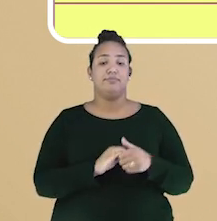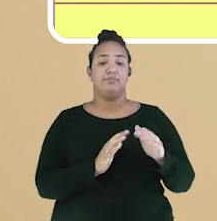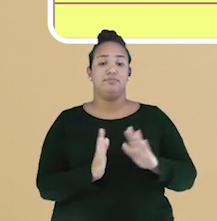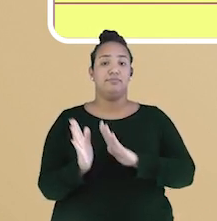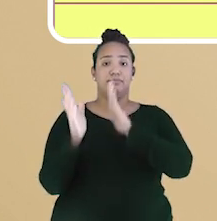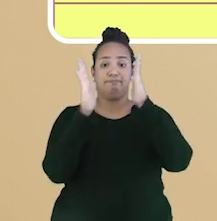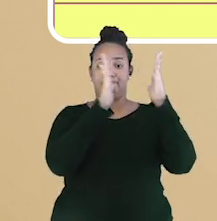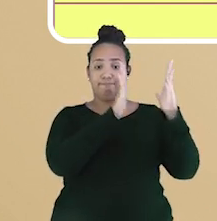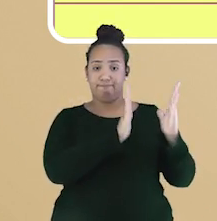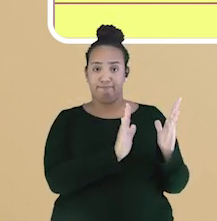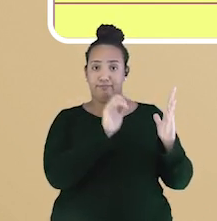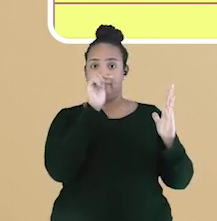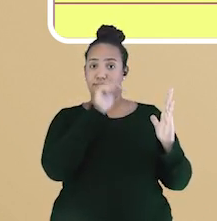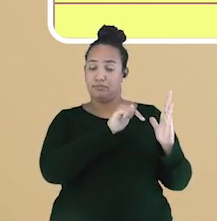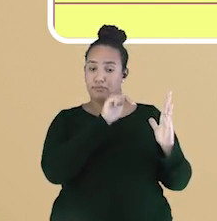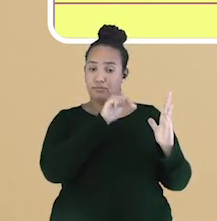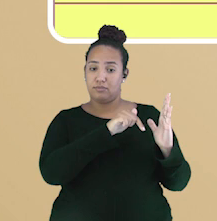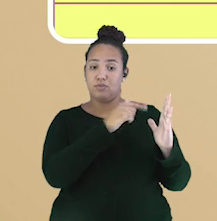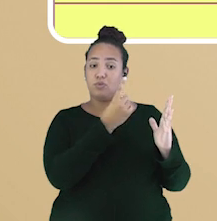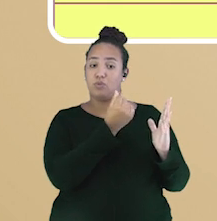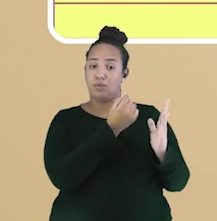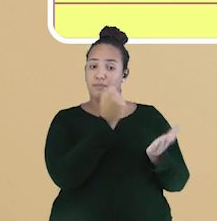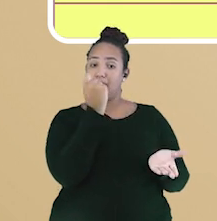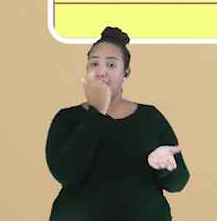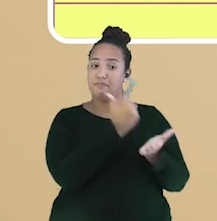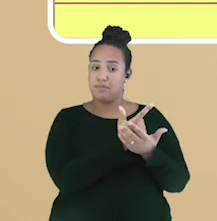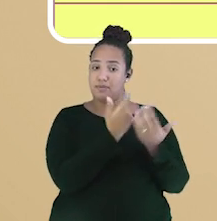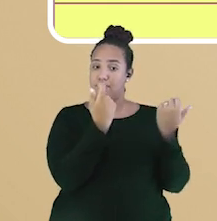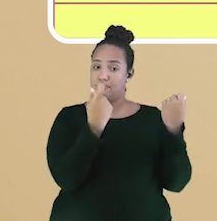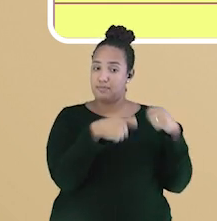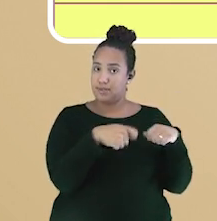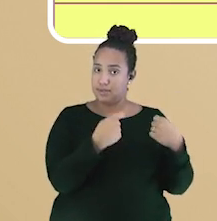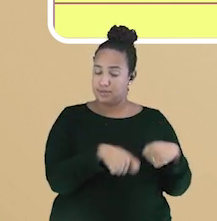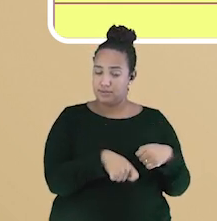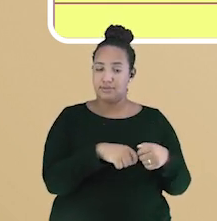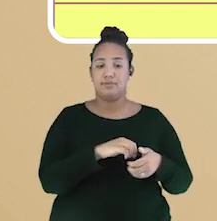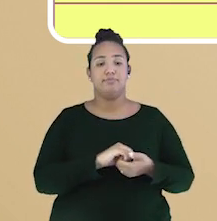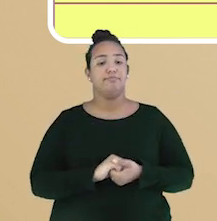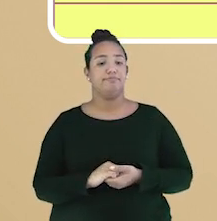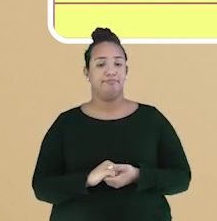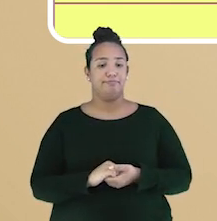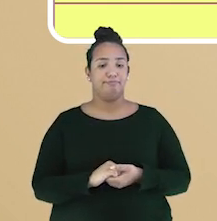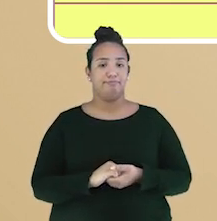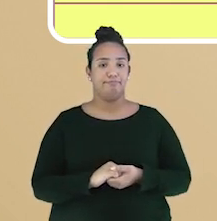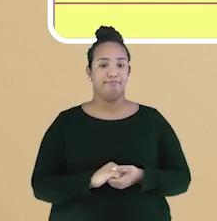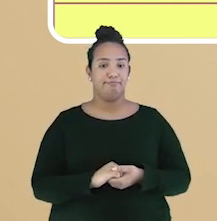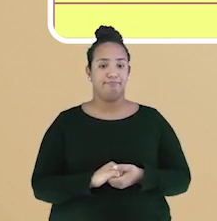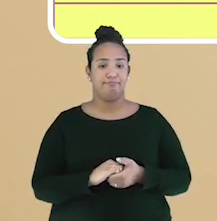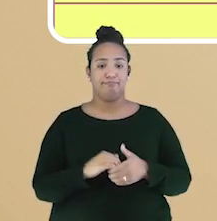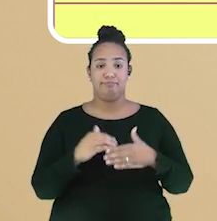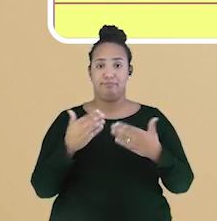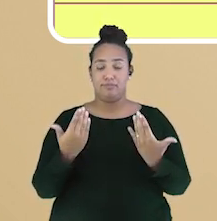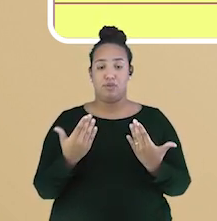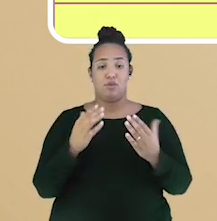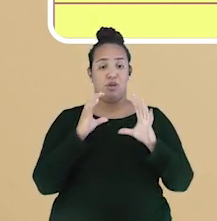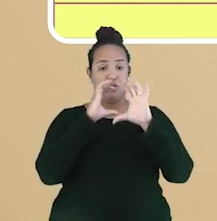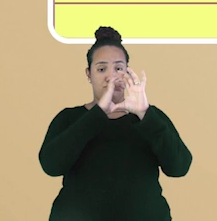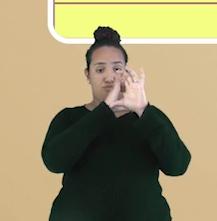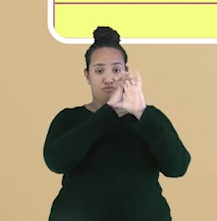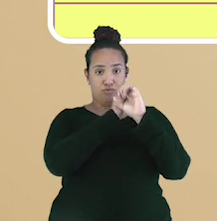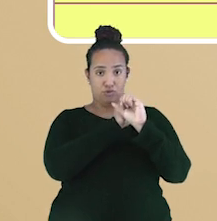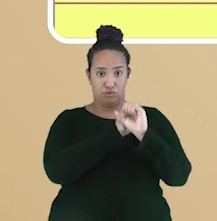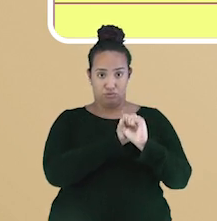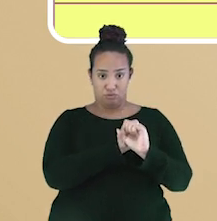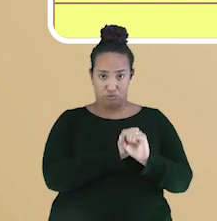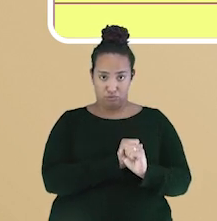e na outra coluna os valores dos gastos no mês faça a soma dos valores recebidos